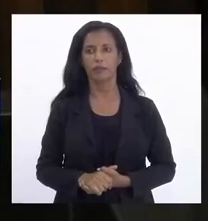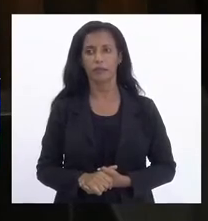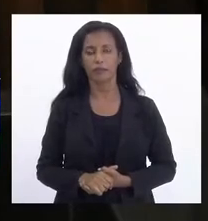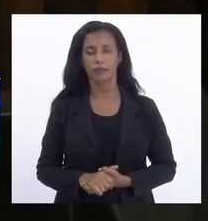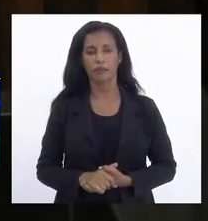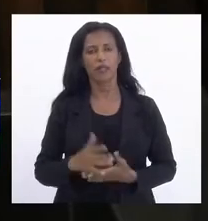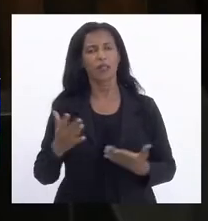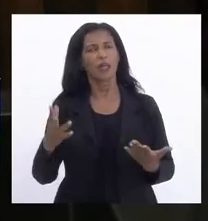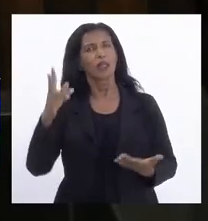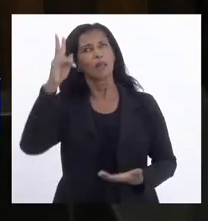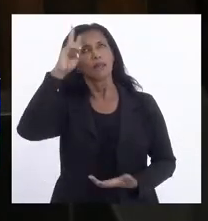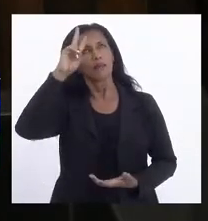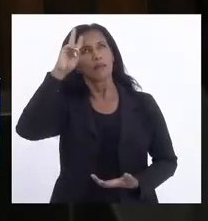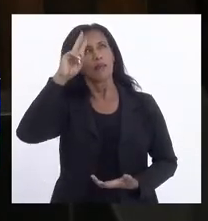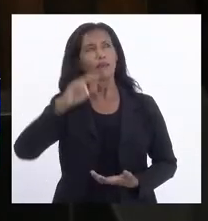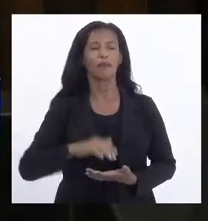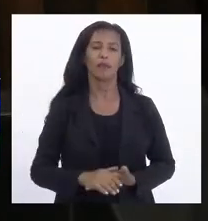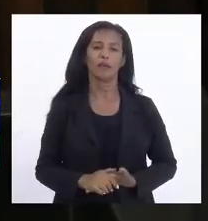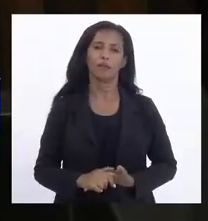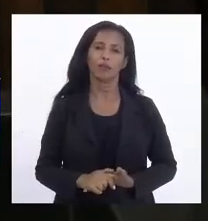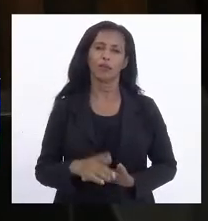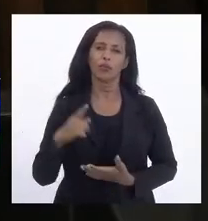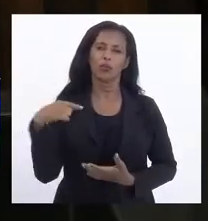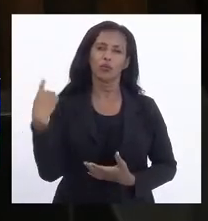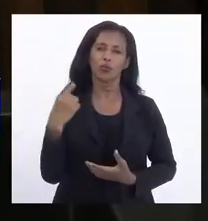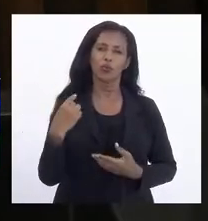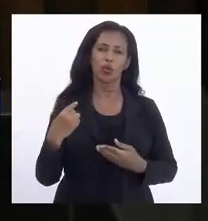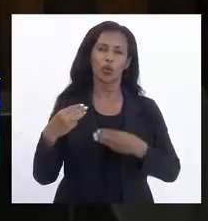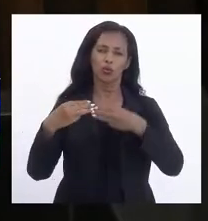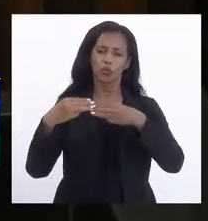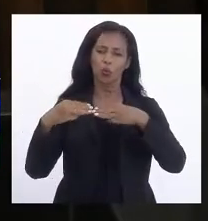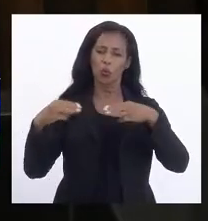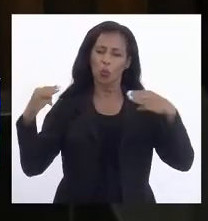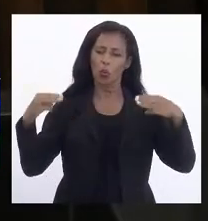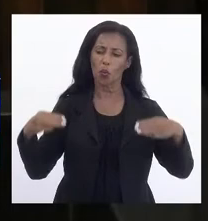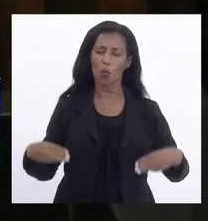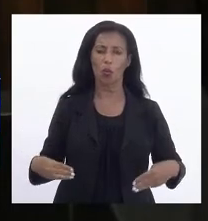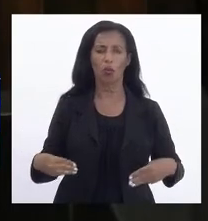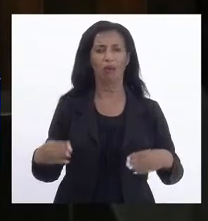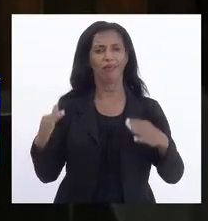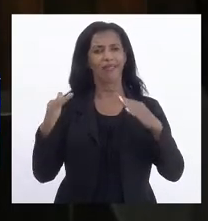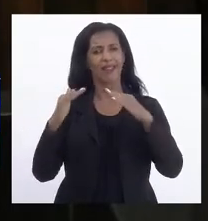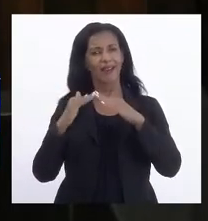E aí me lembro dos nossos museus, das nossas